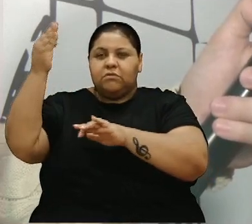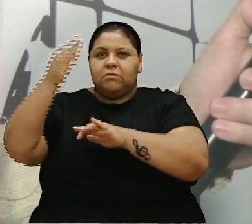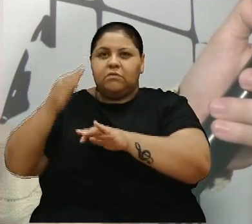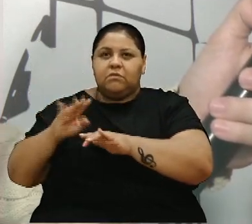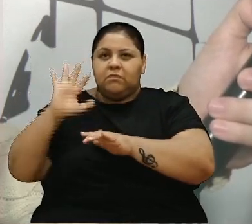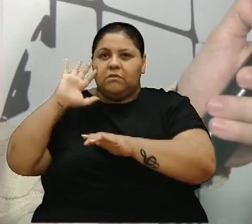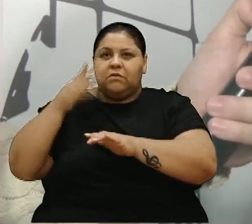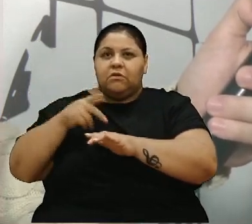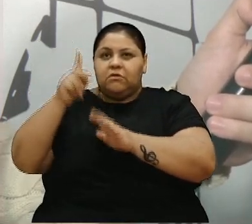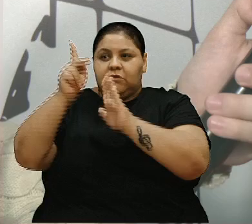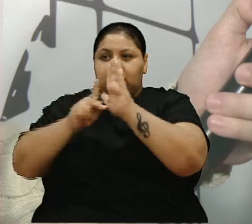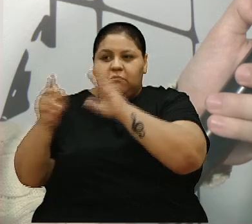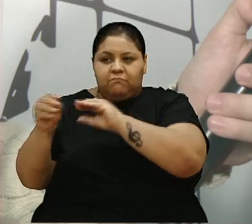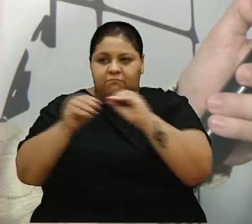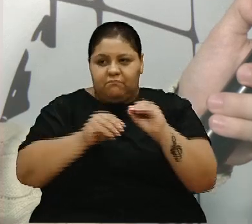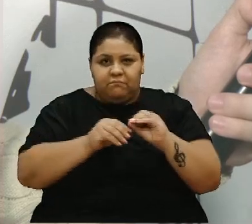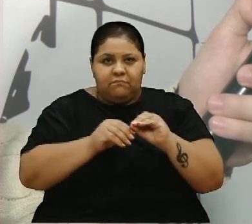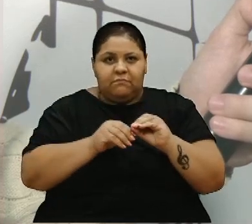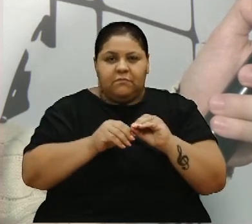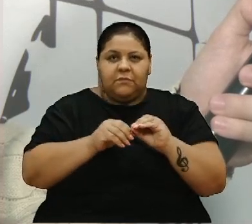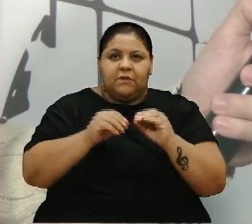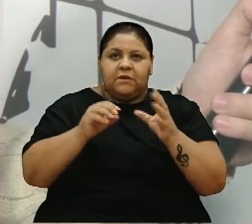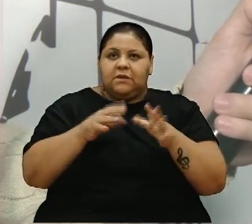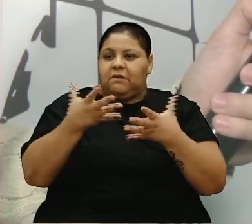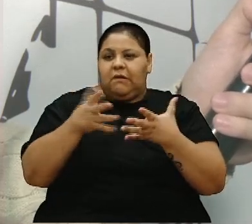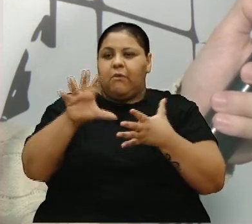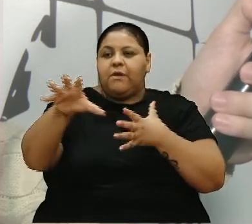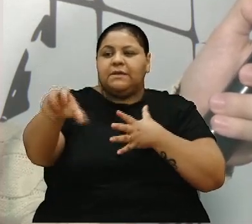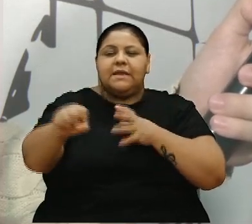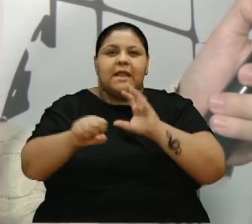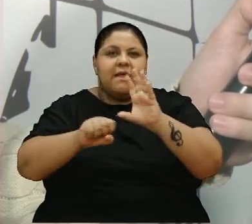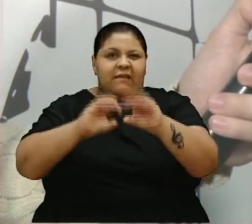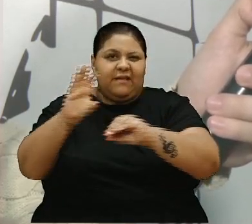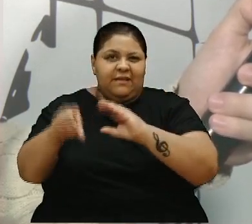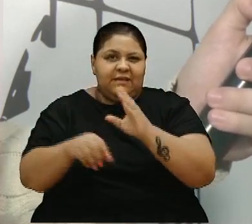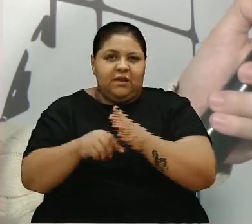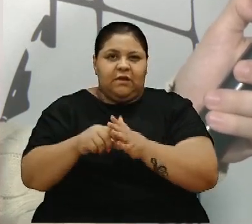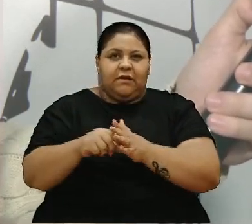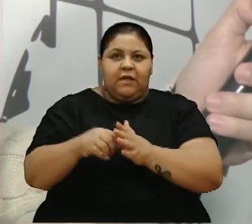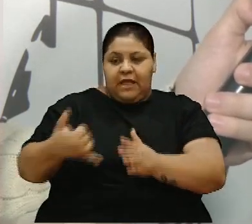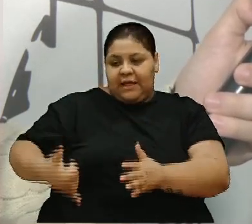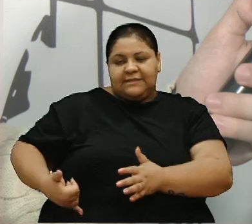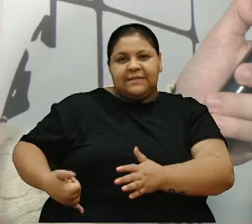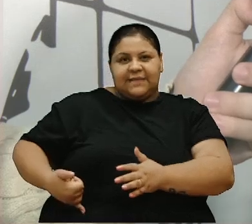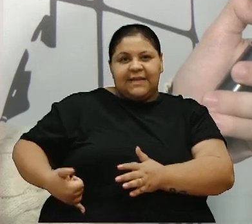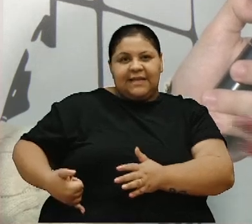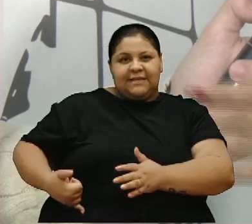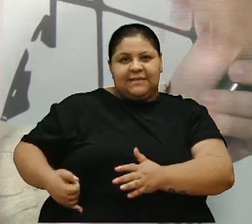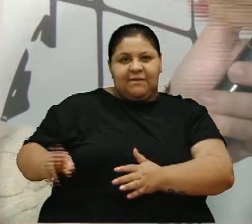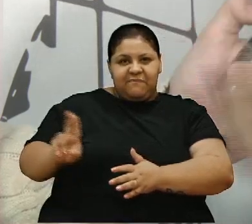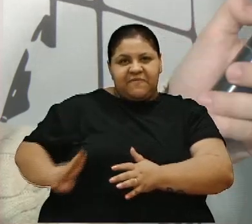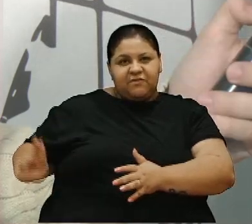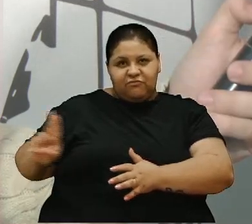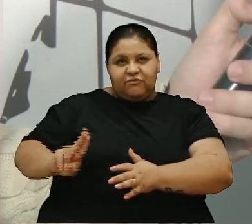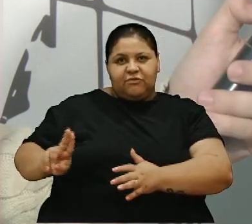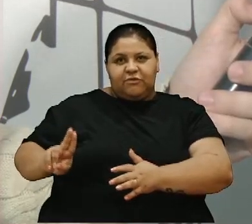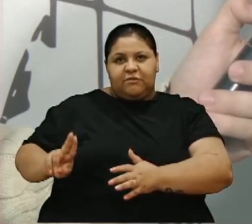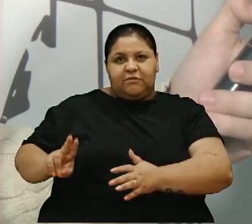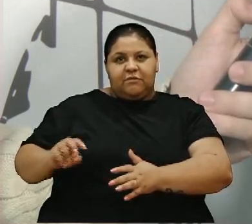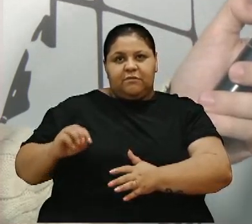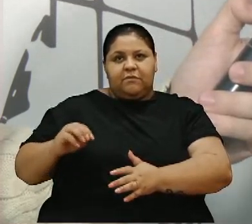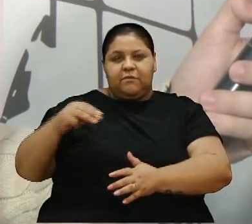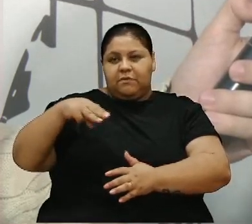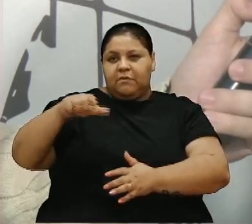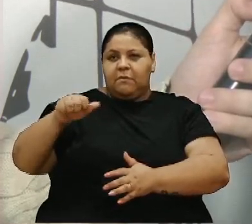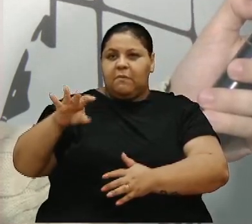esse projeto para cá. Então, eles recolhem, né, essas canetas que são utilizadas e que o Matheus, por exemplo, que é